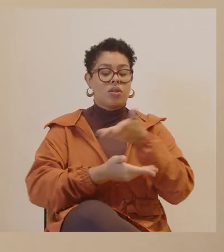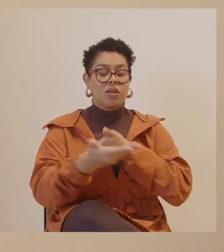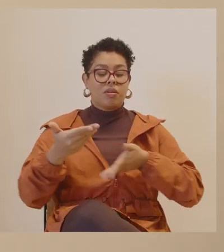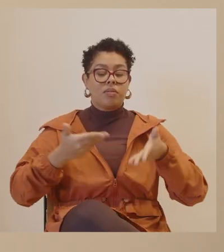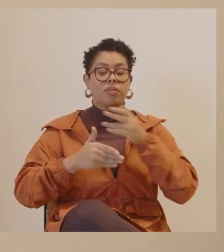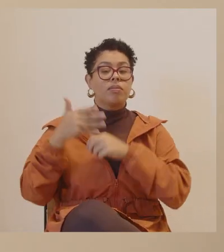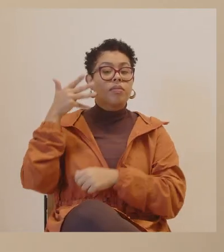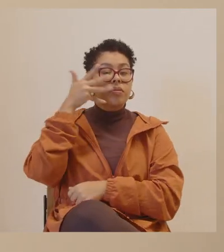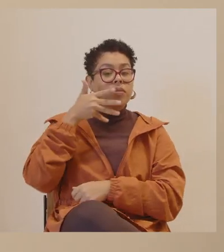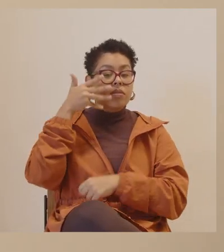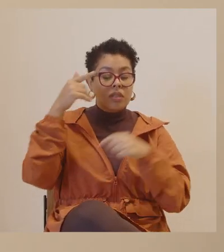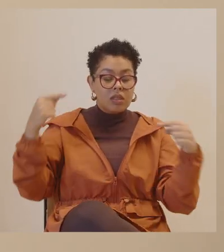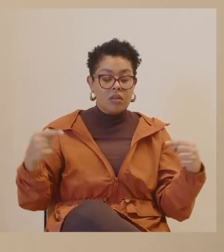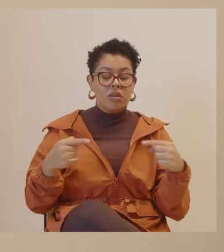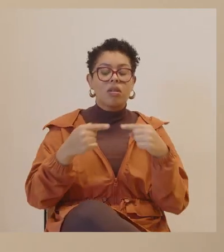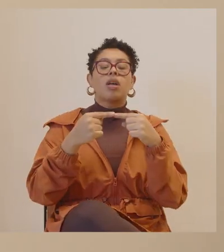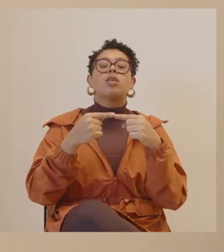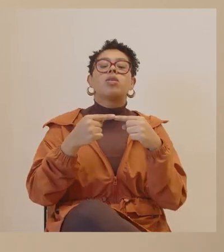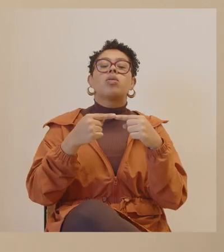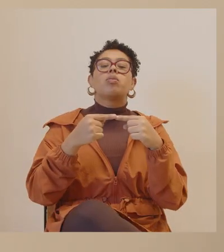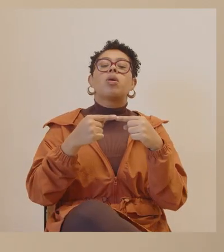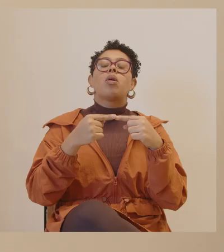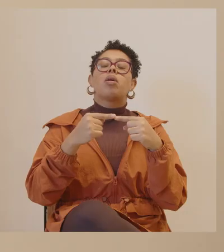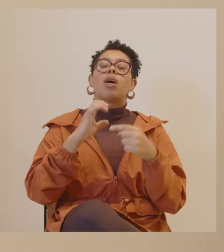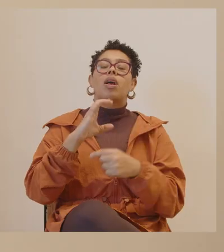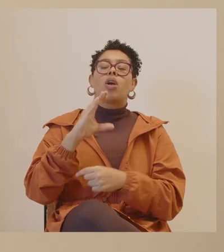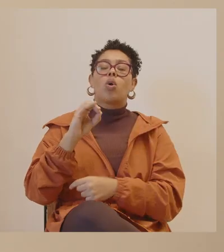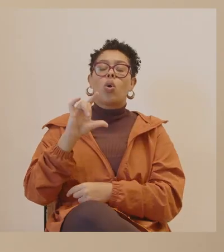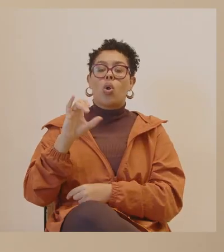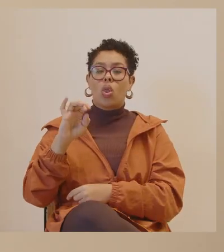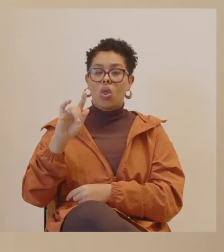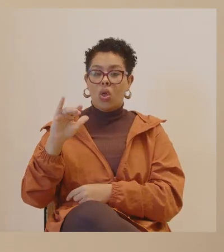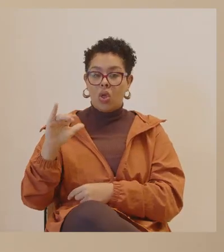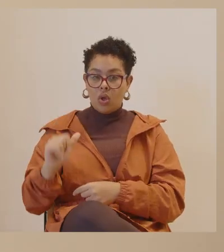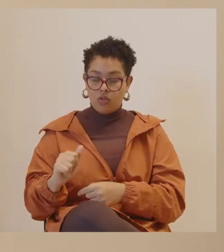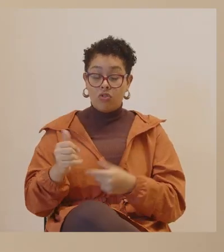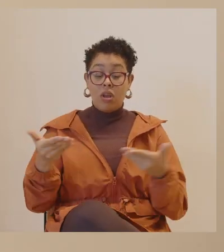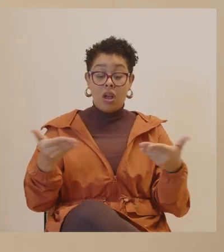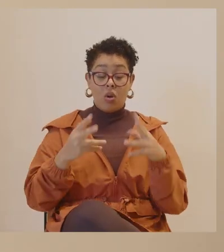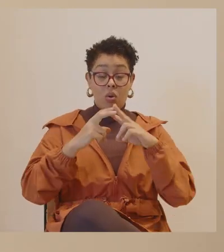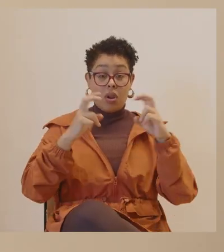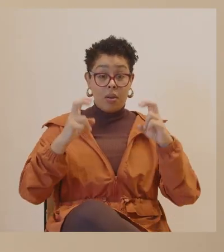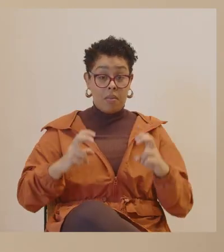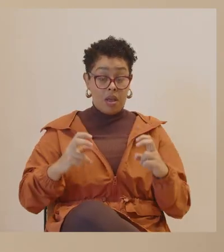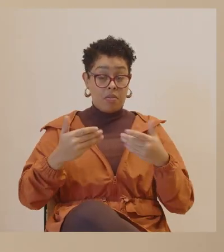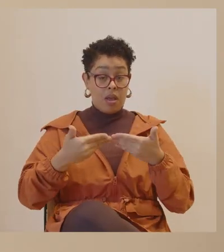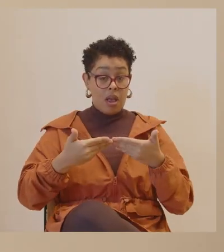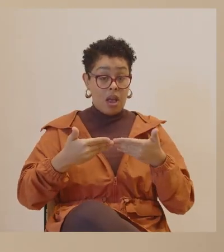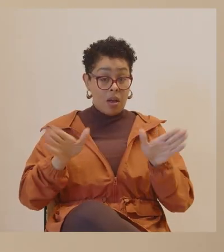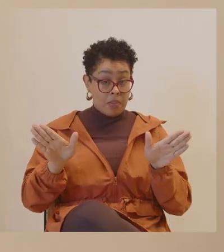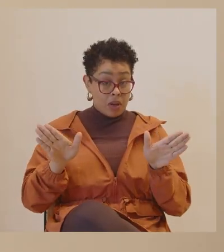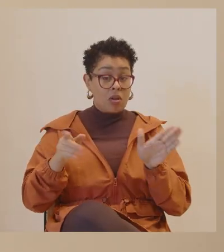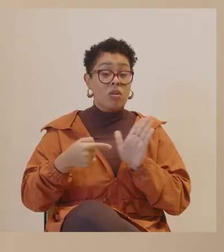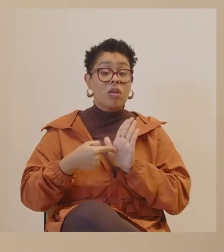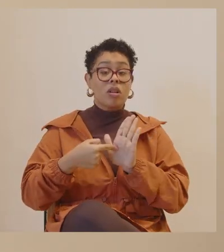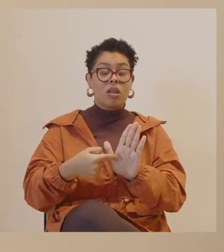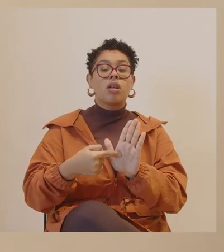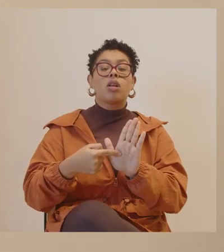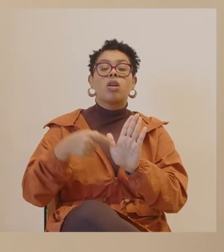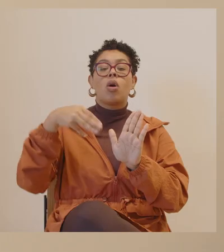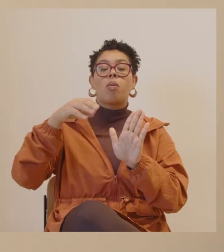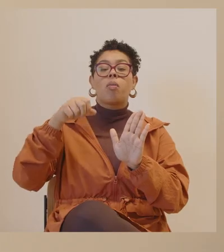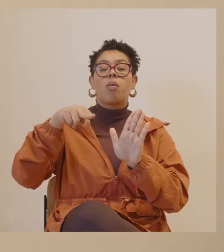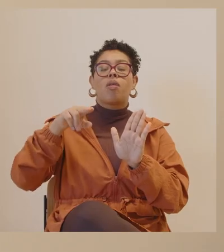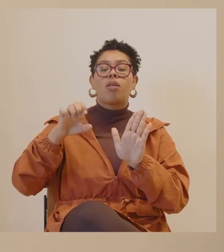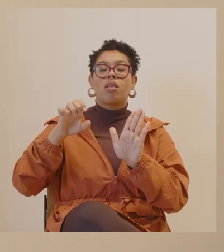voltado ao tema das histórias da ecologia. Como vocês sabem, recentemente o MASP abriu uma exposição do Monet, que